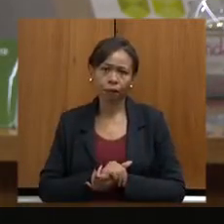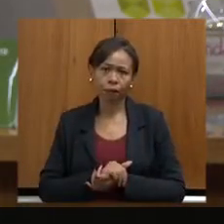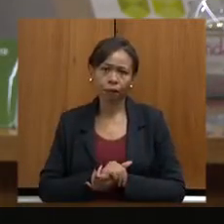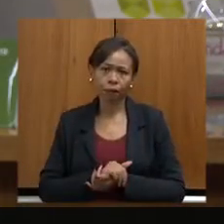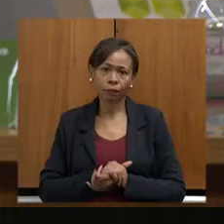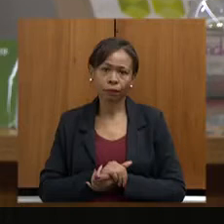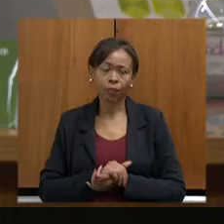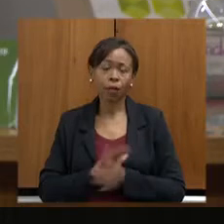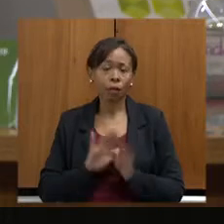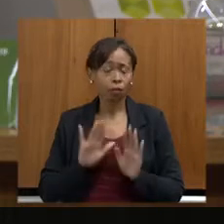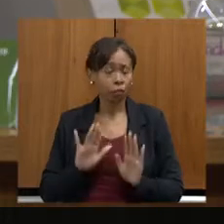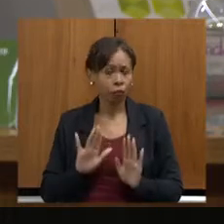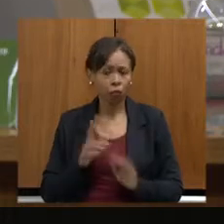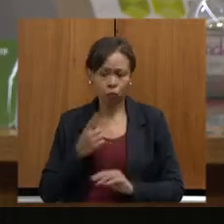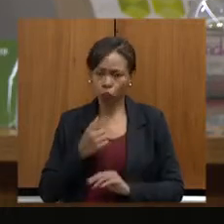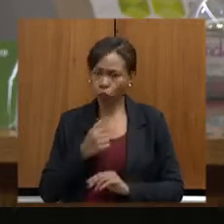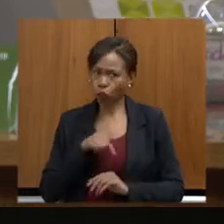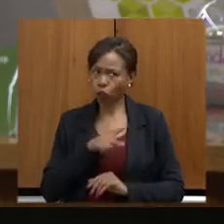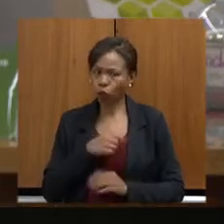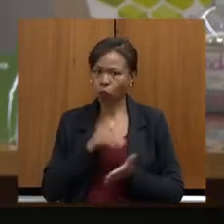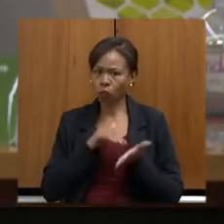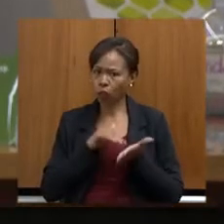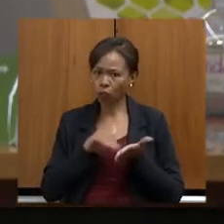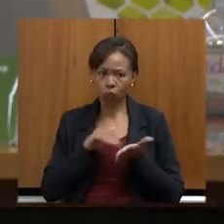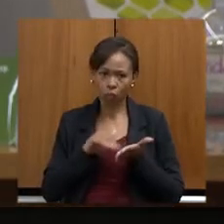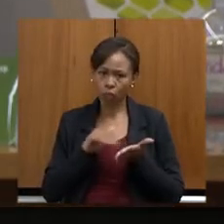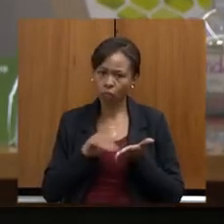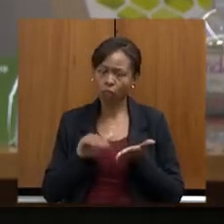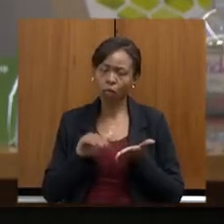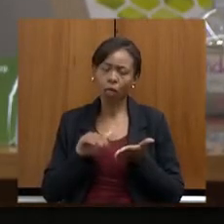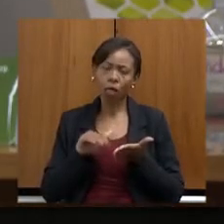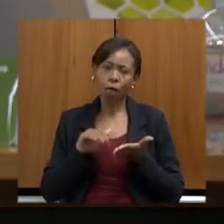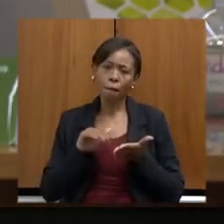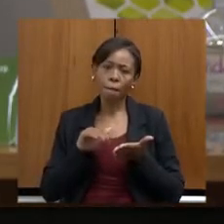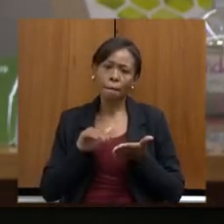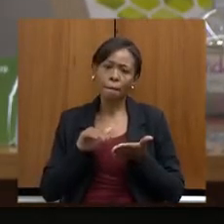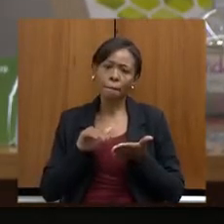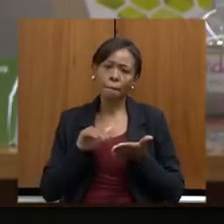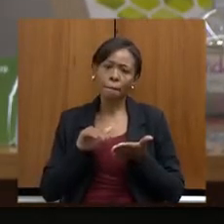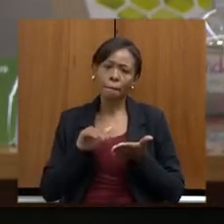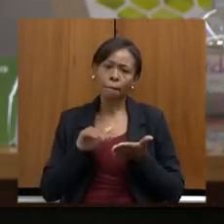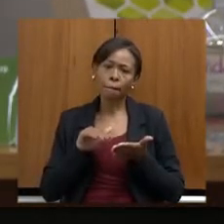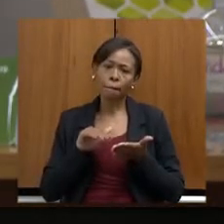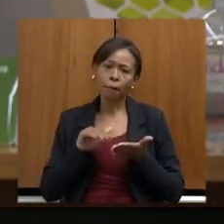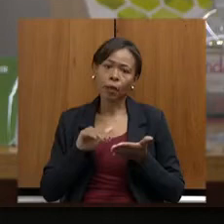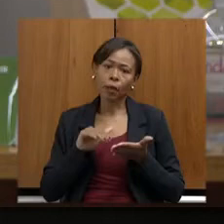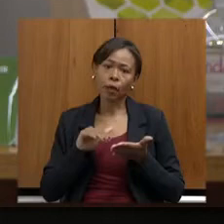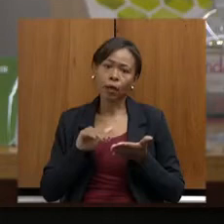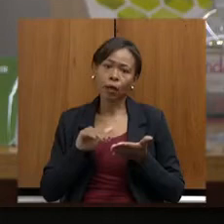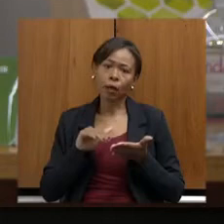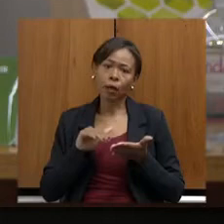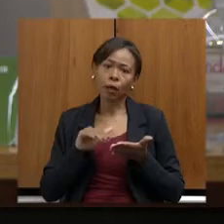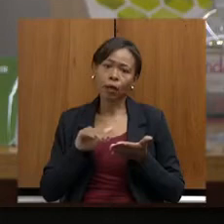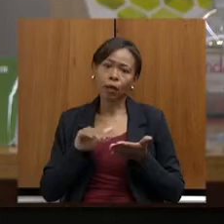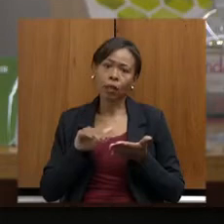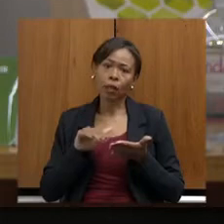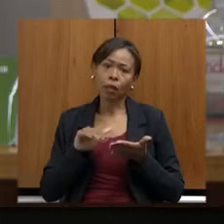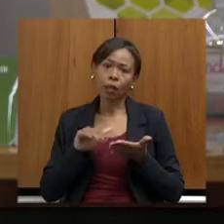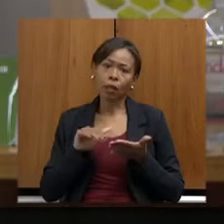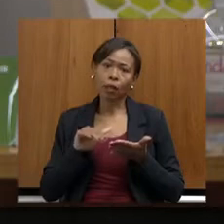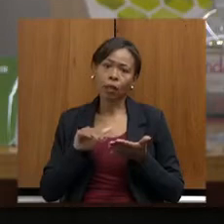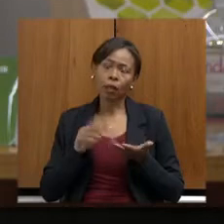não gostaria de pagar esse auxílio e Tenta vir